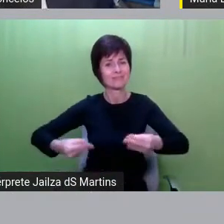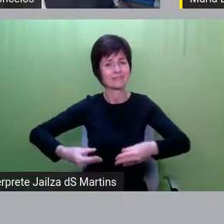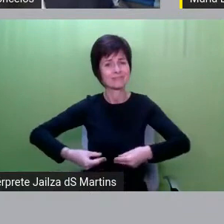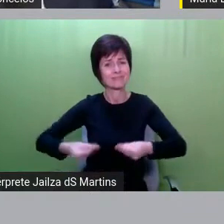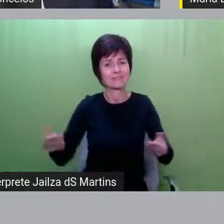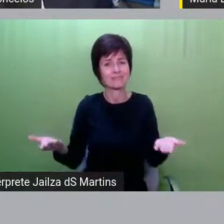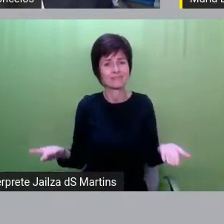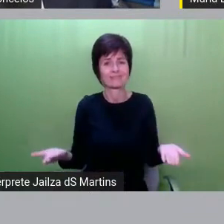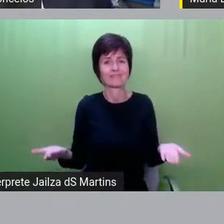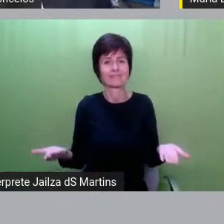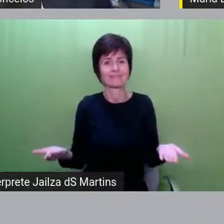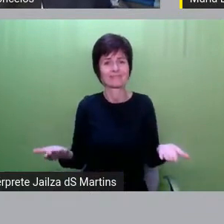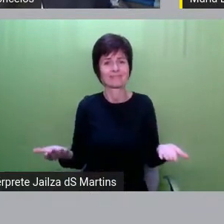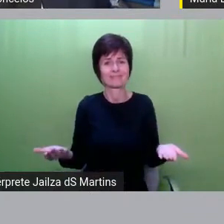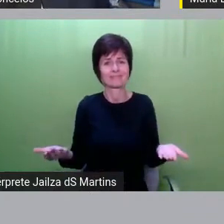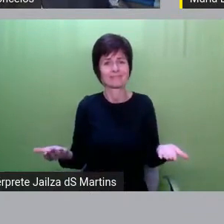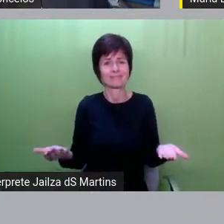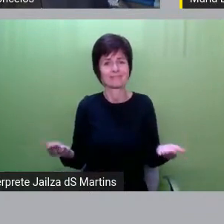via oblíqua,